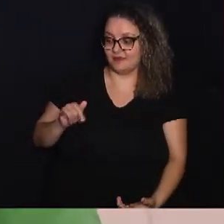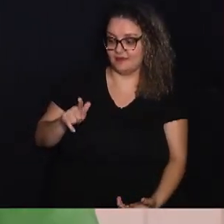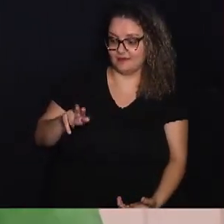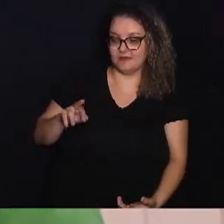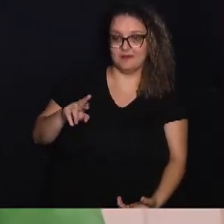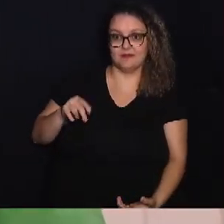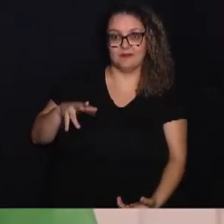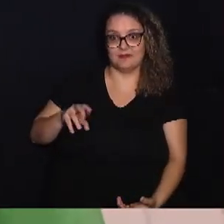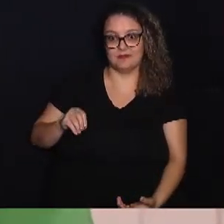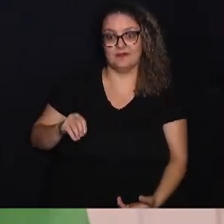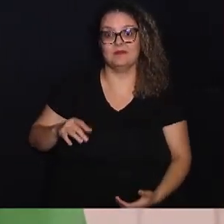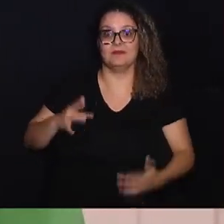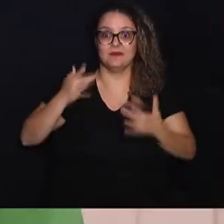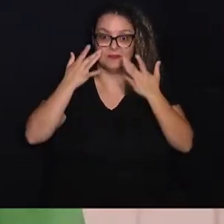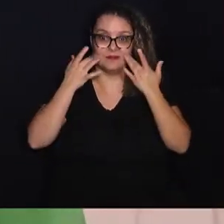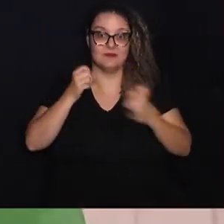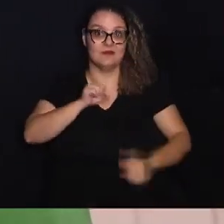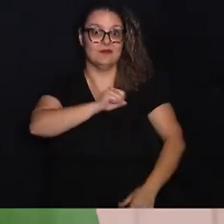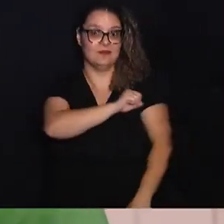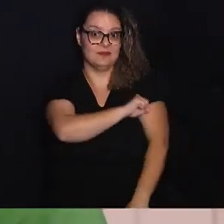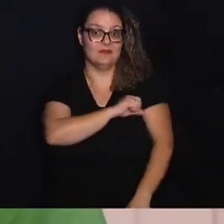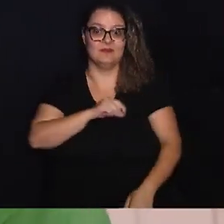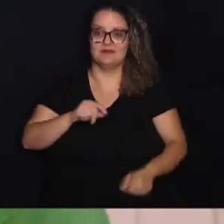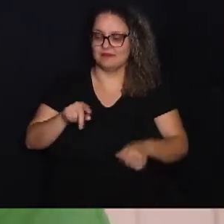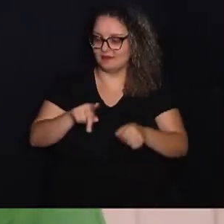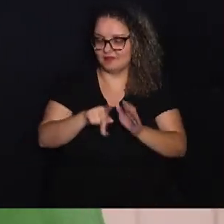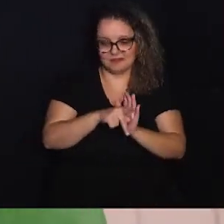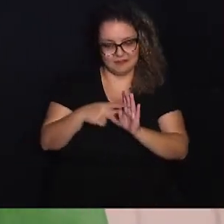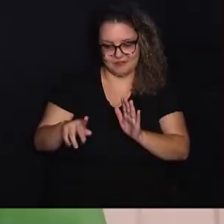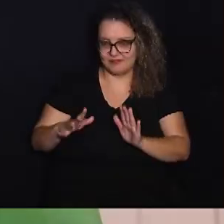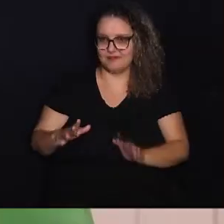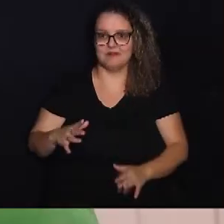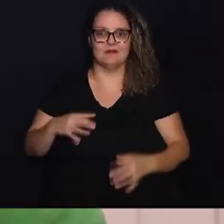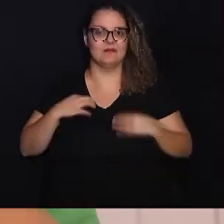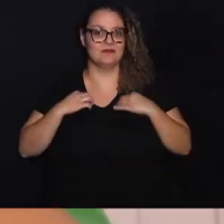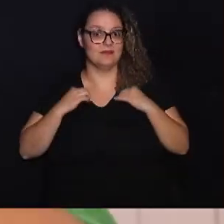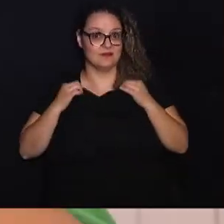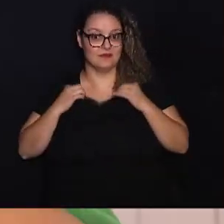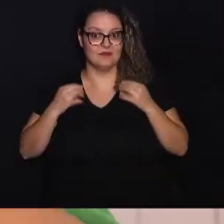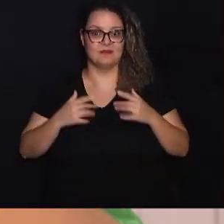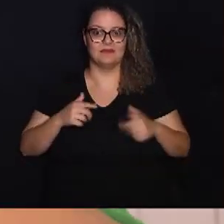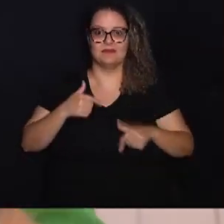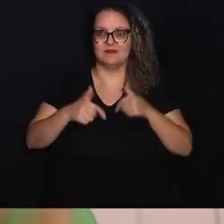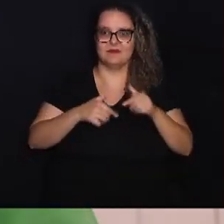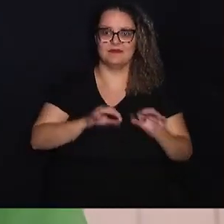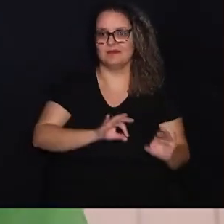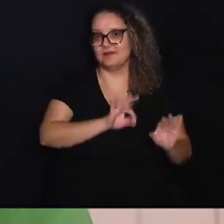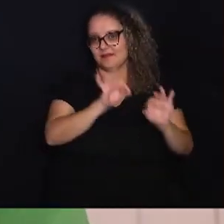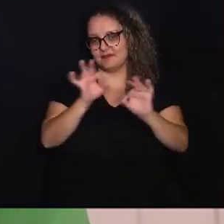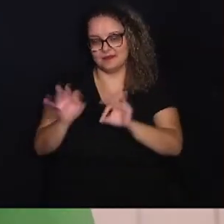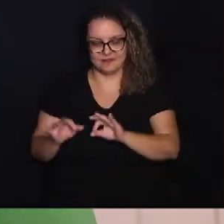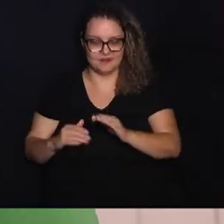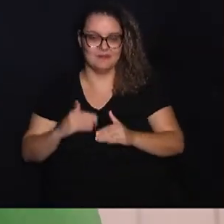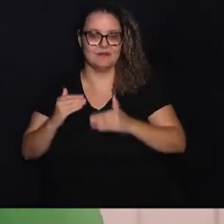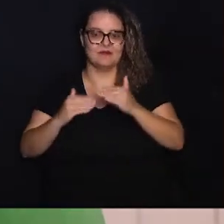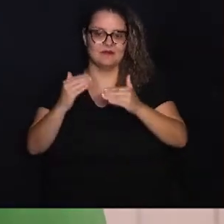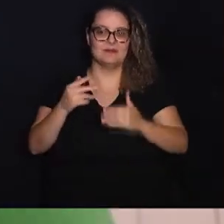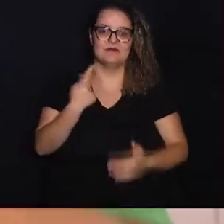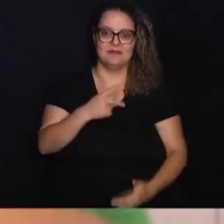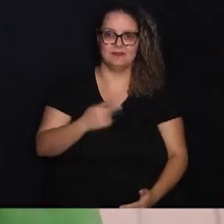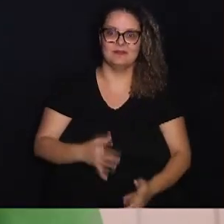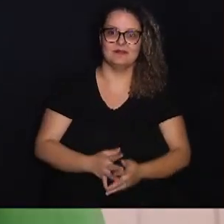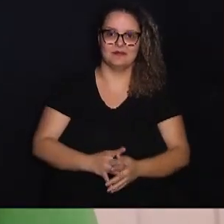eles também têm no 8º ano. Então, os trabalhos manuais acompanham o currículo e o desenvolvimento